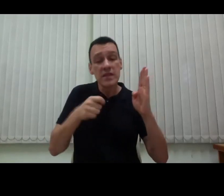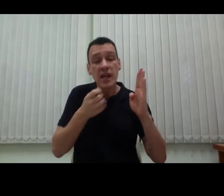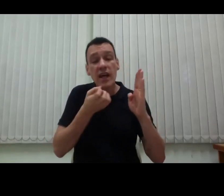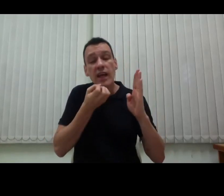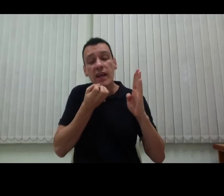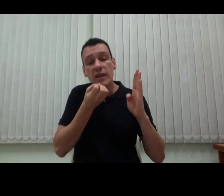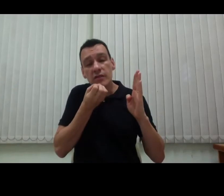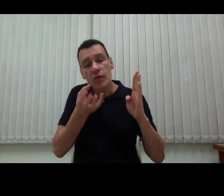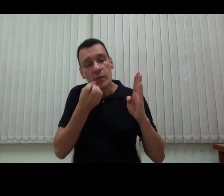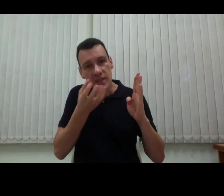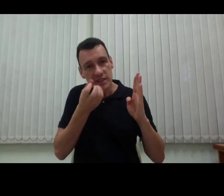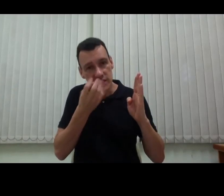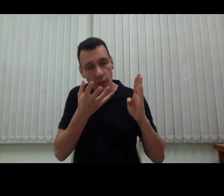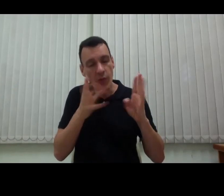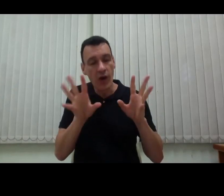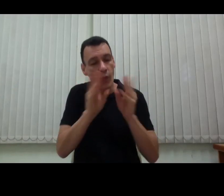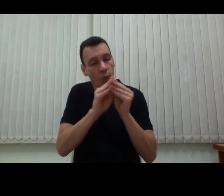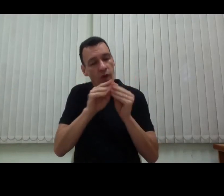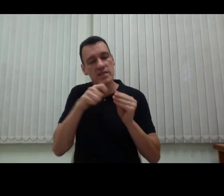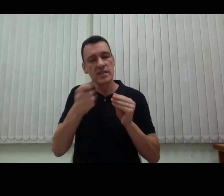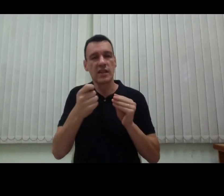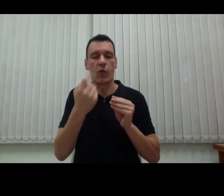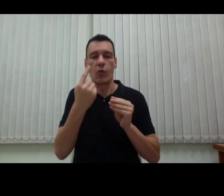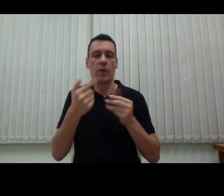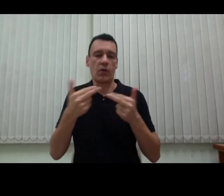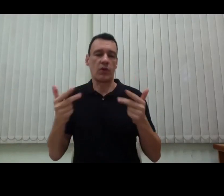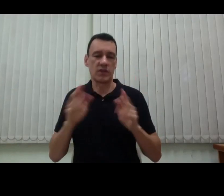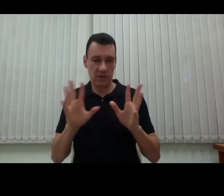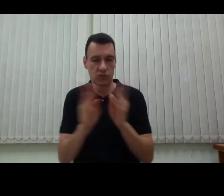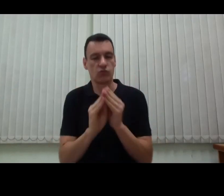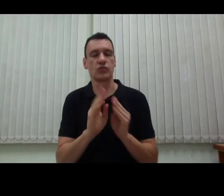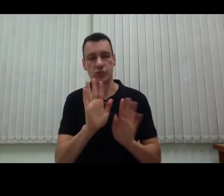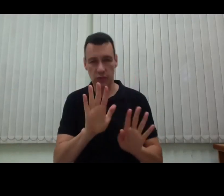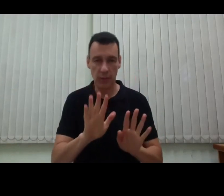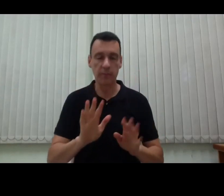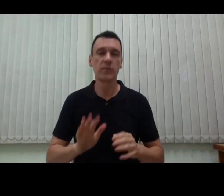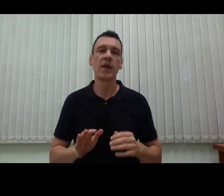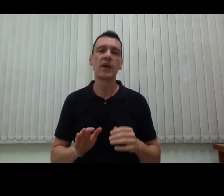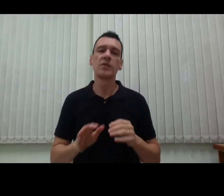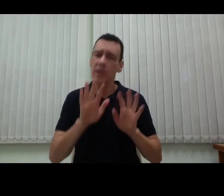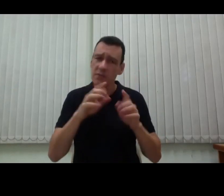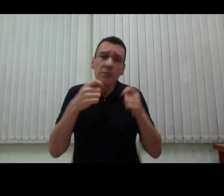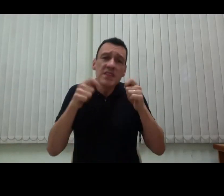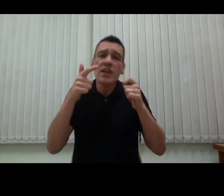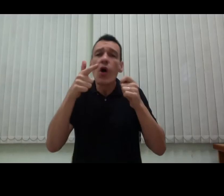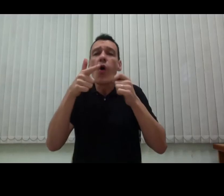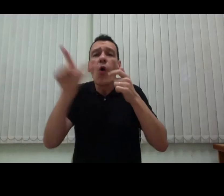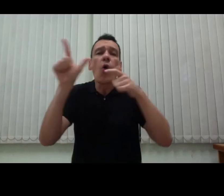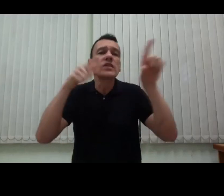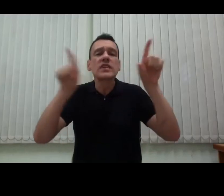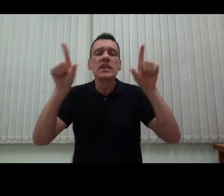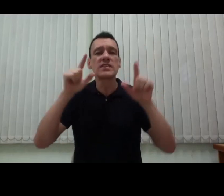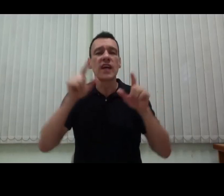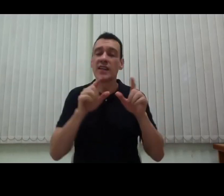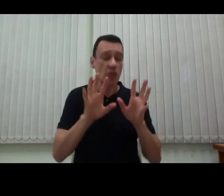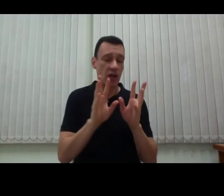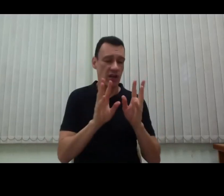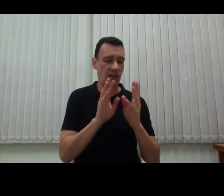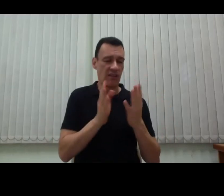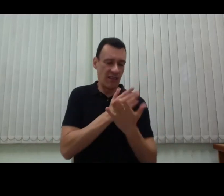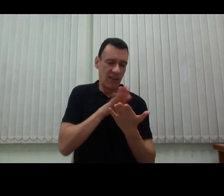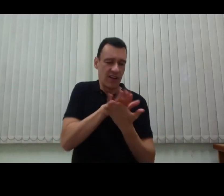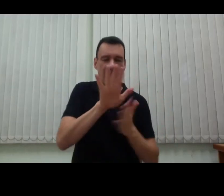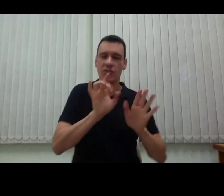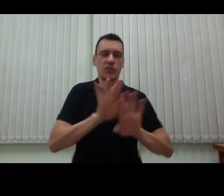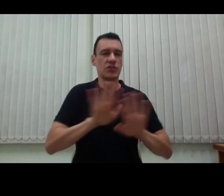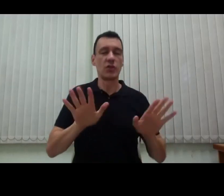No entanto, a gente também, nesse livro, defende que é importante trabalhar com outras memórias, com outras histórias e, fundamentalmente, com a memória oral